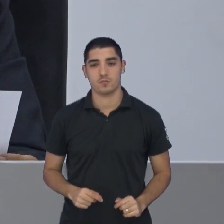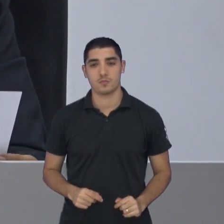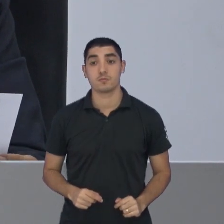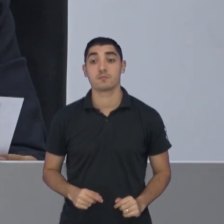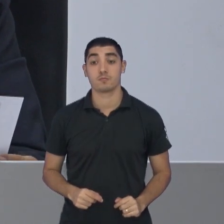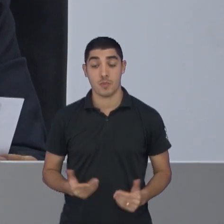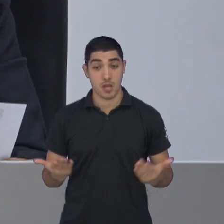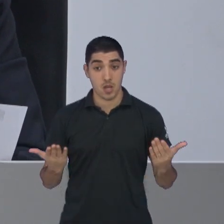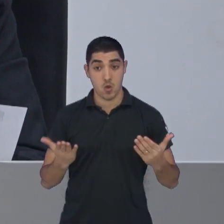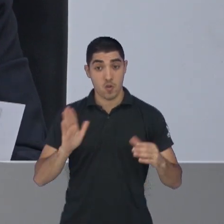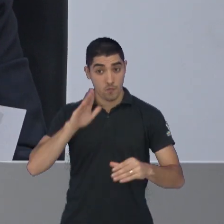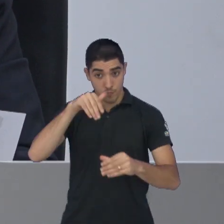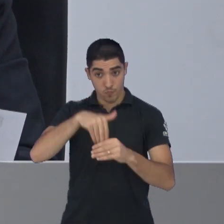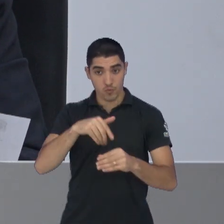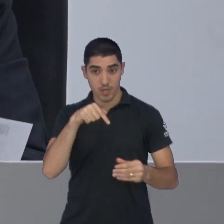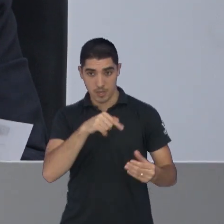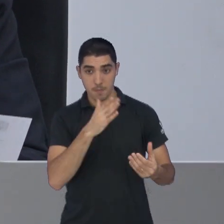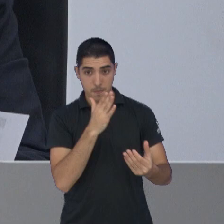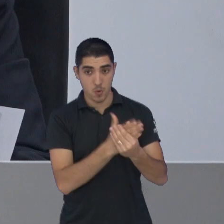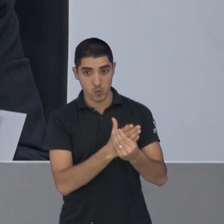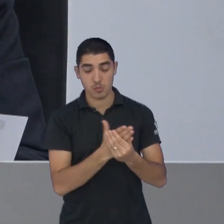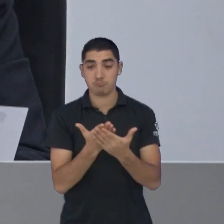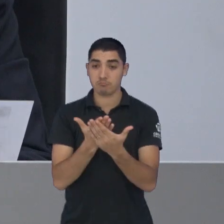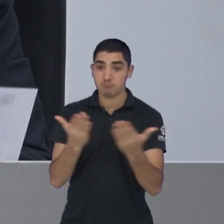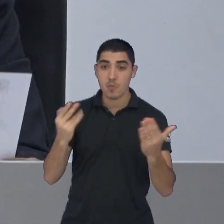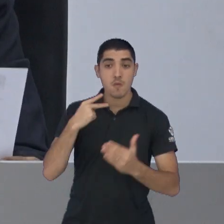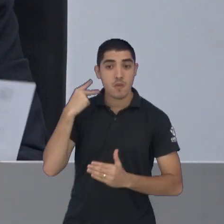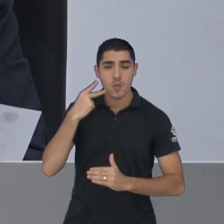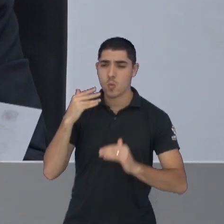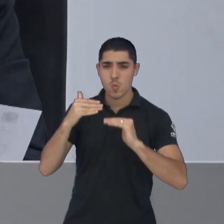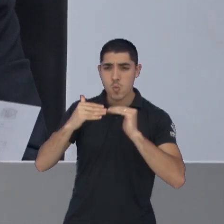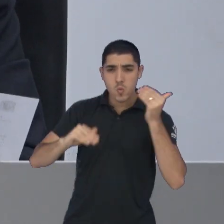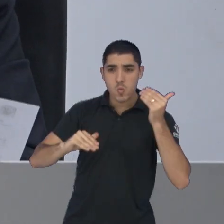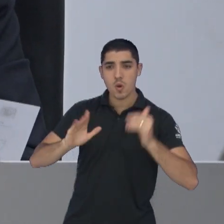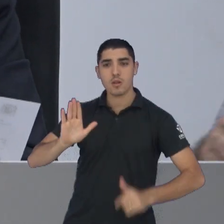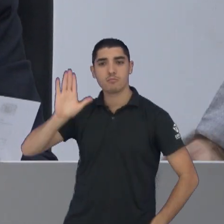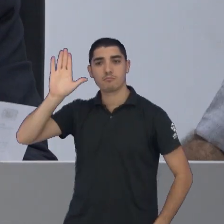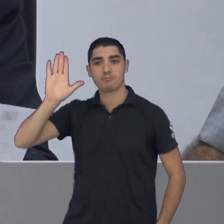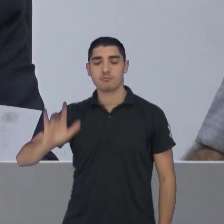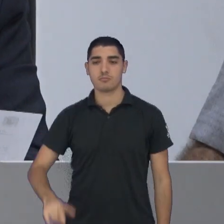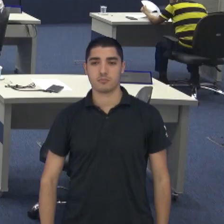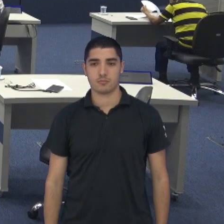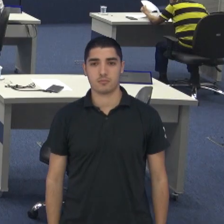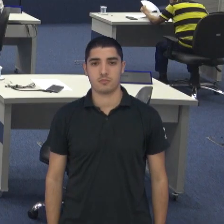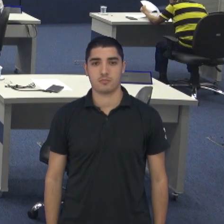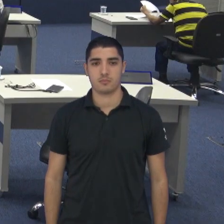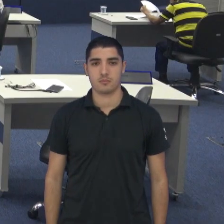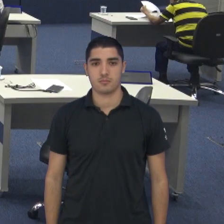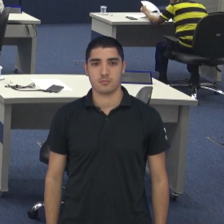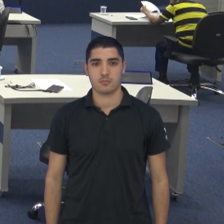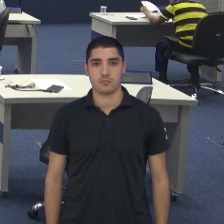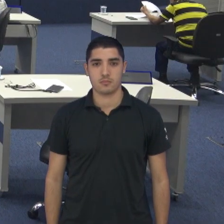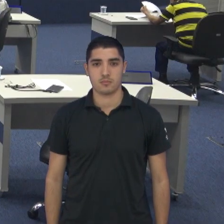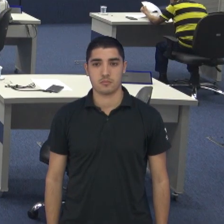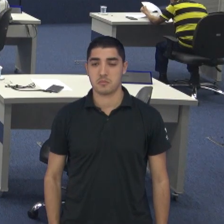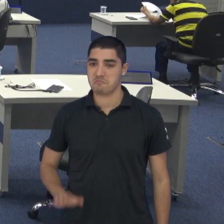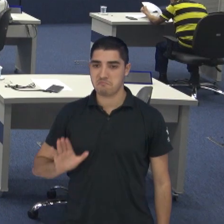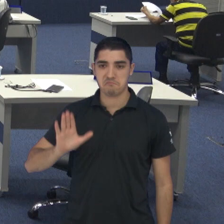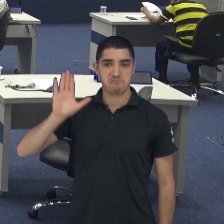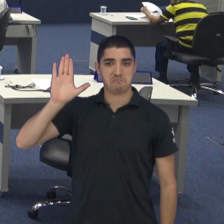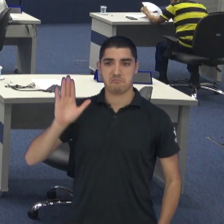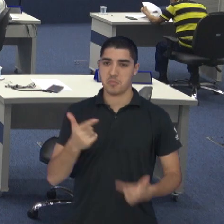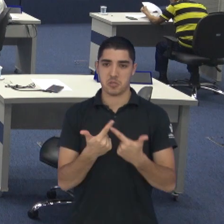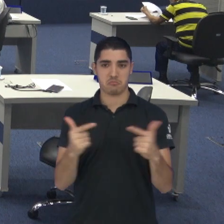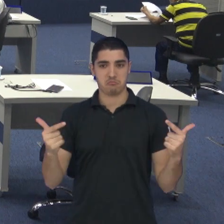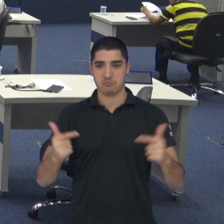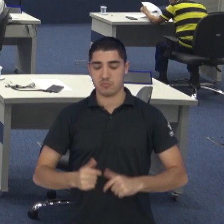Em votação, o processo. Vereadores favoráveis permaneçam como estão, os contrários se manifestem. Nenhum voto